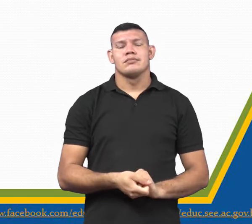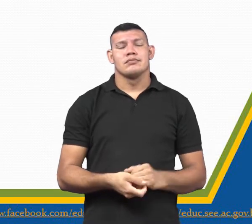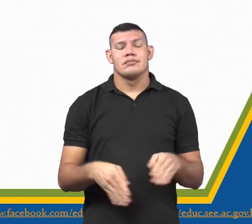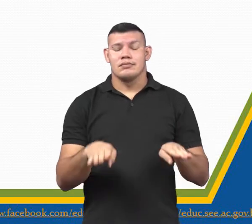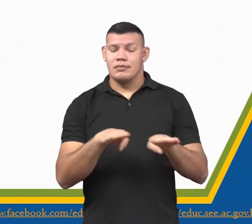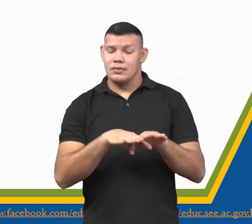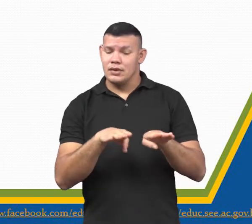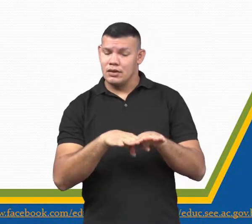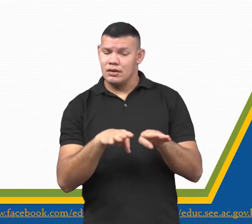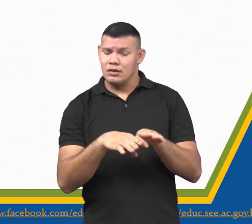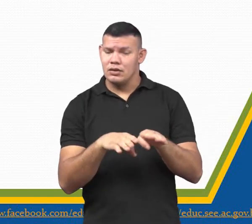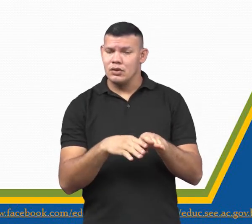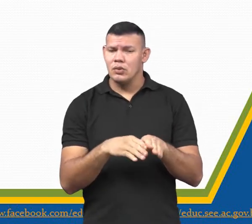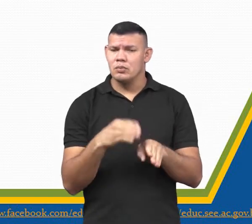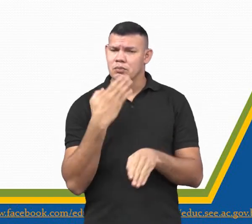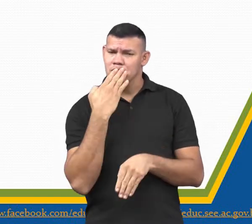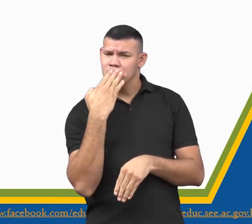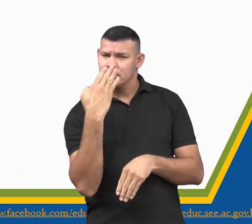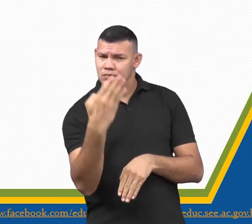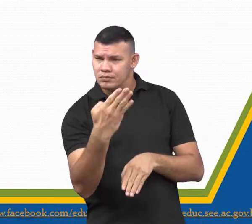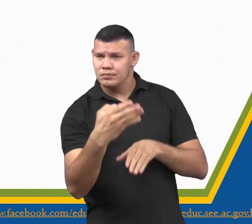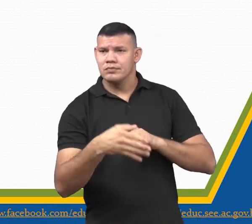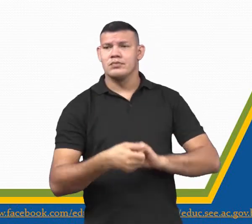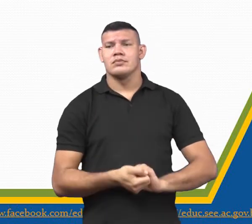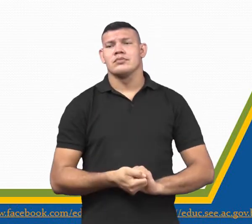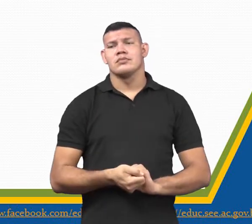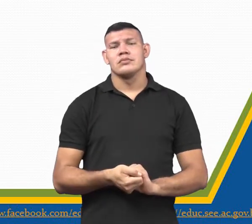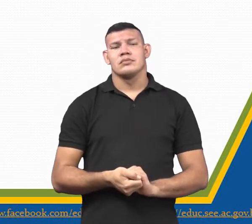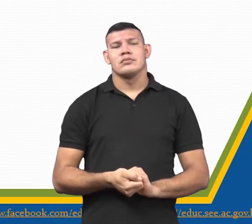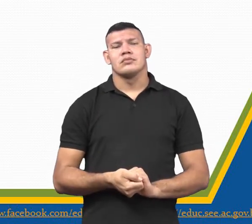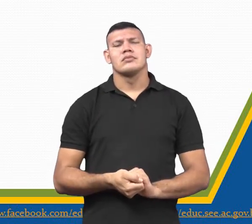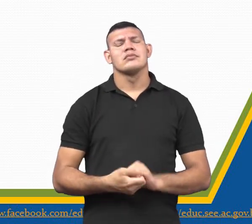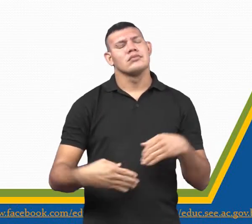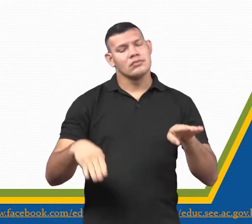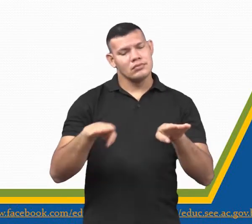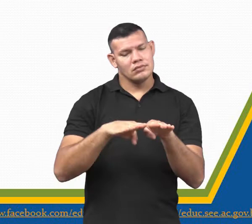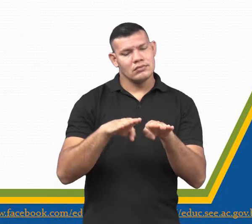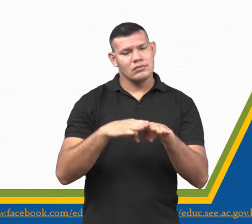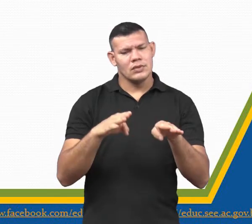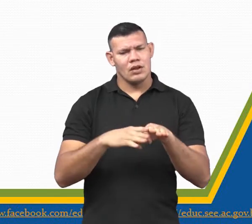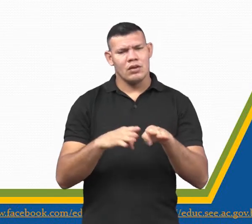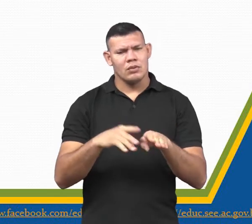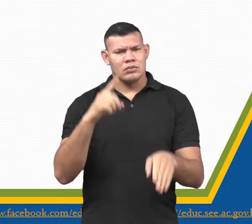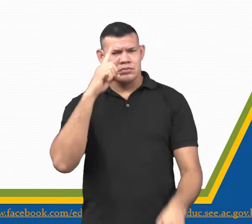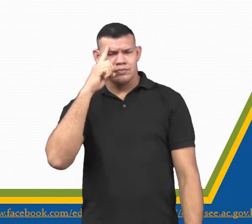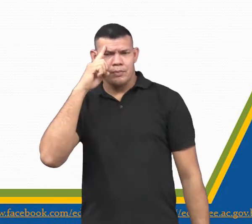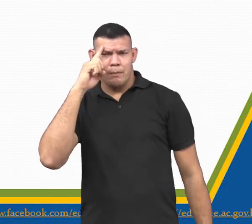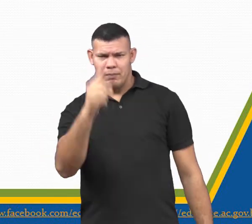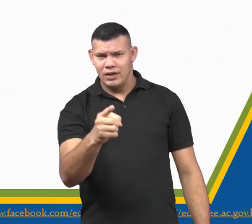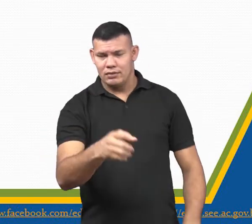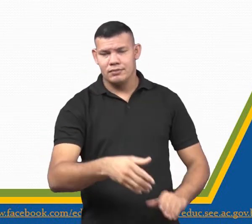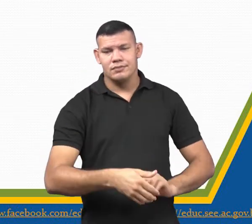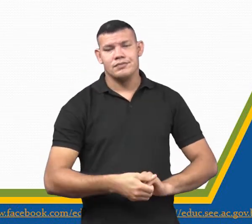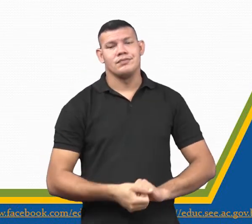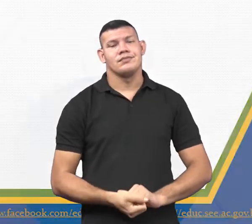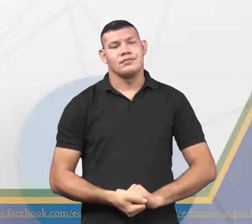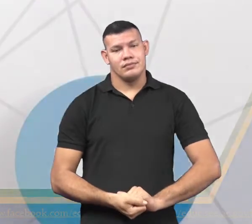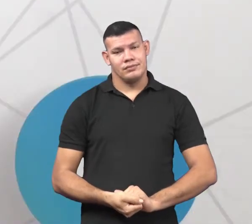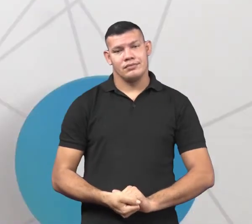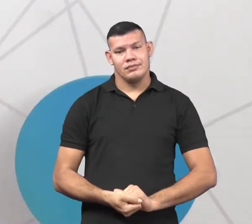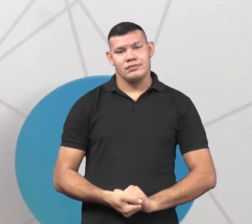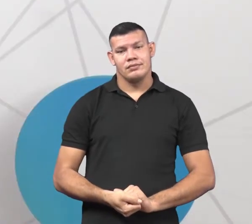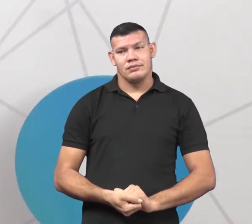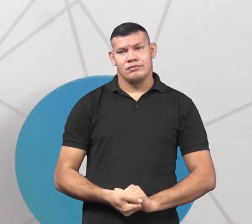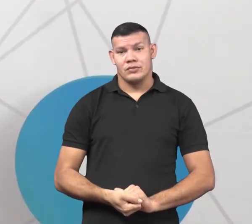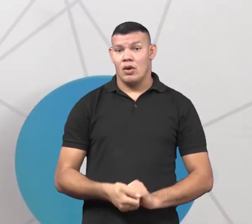formular pedidos e, claro, também para dar ordens. Pessoal, o que eu quero que vocês compreendam aqui é